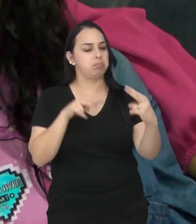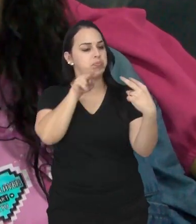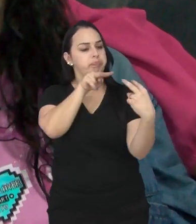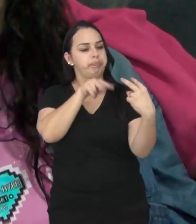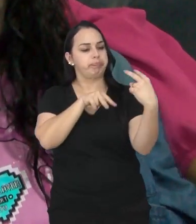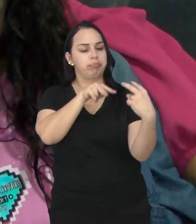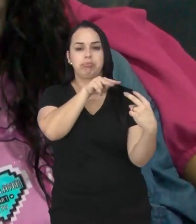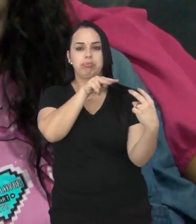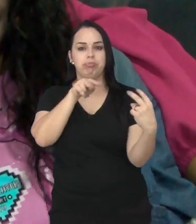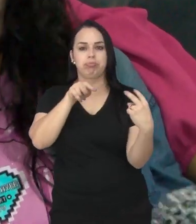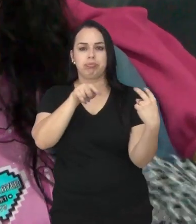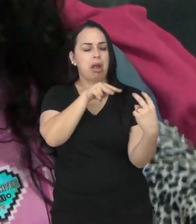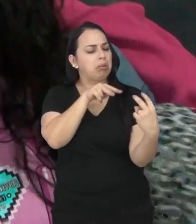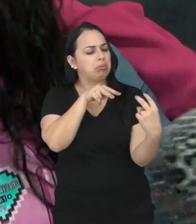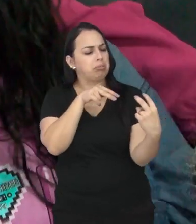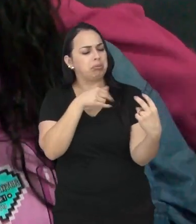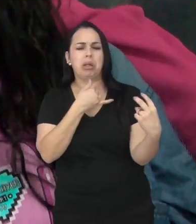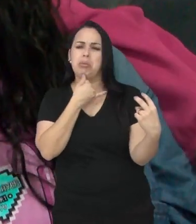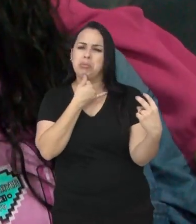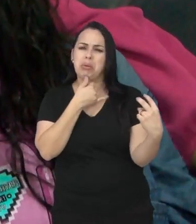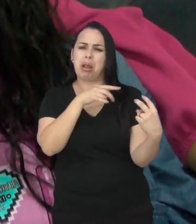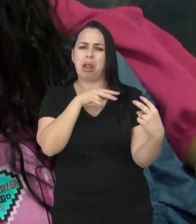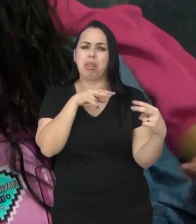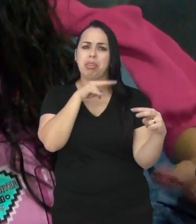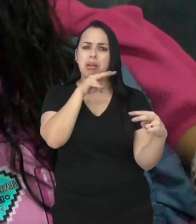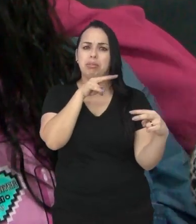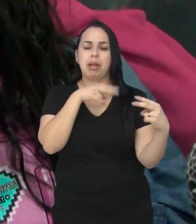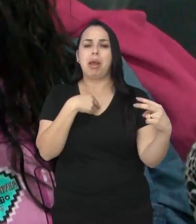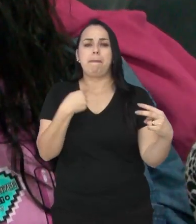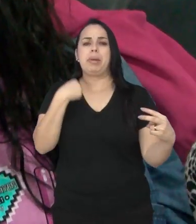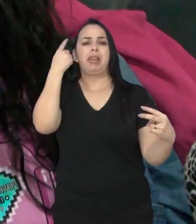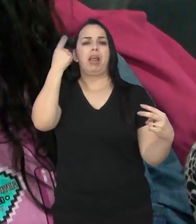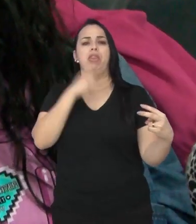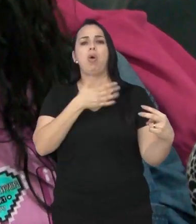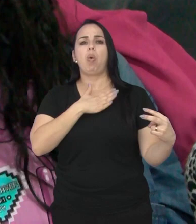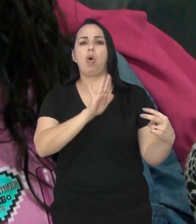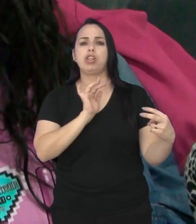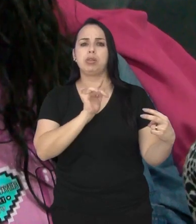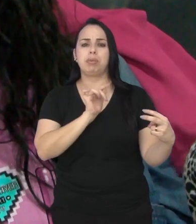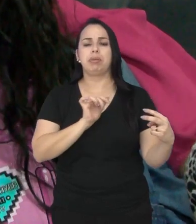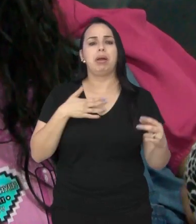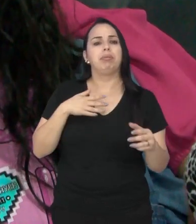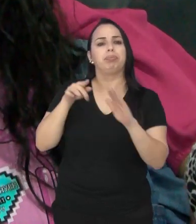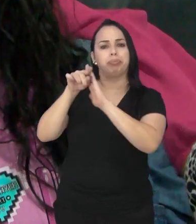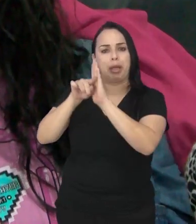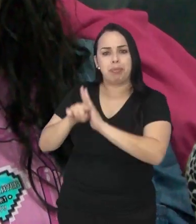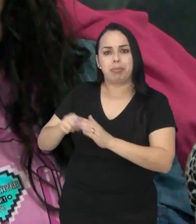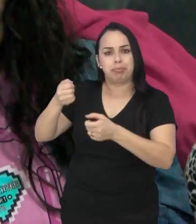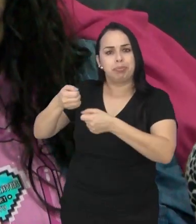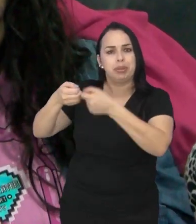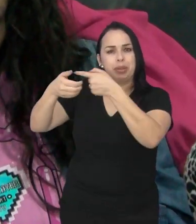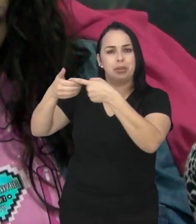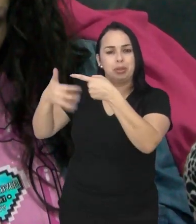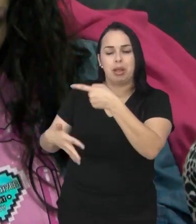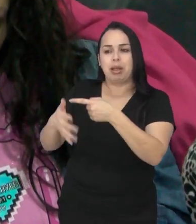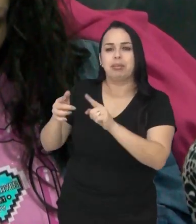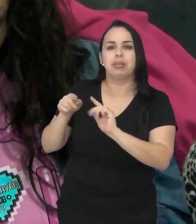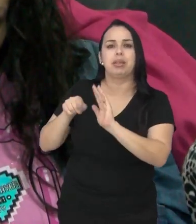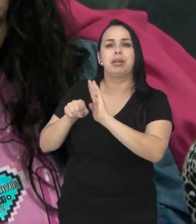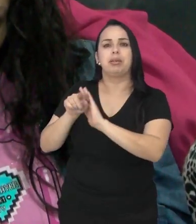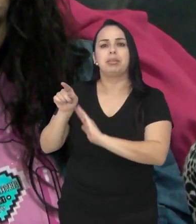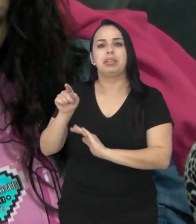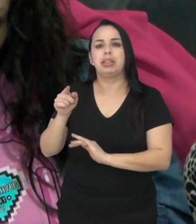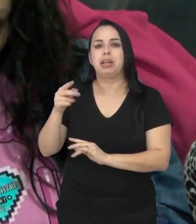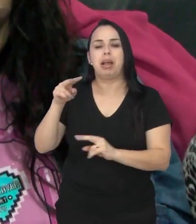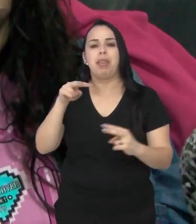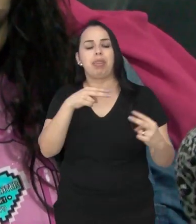mim, entendeu? Daí eu fiquei muito triste, eu achei que ela não gostasse de mim. E joguei no Google na época e perguntei assim,